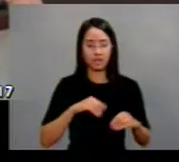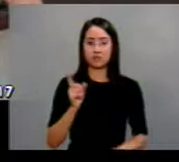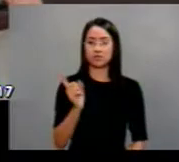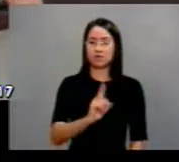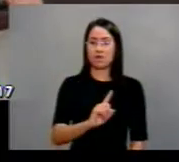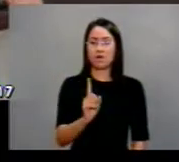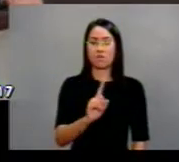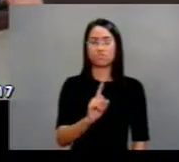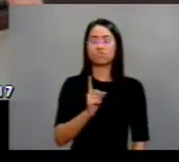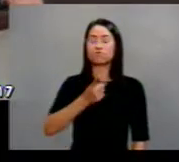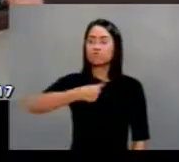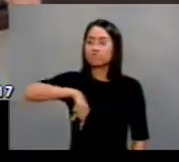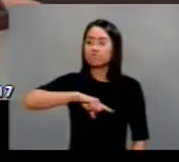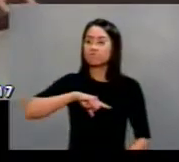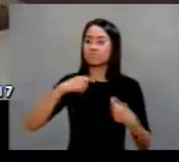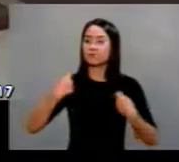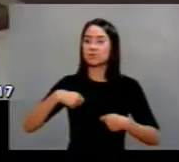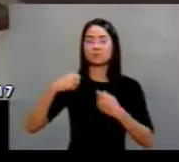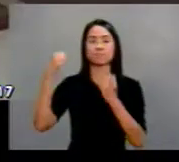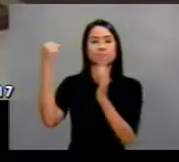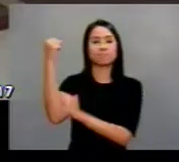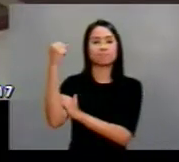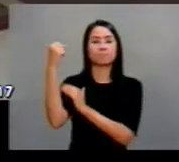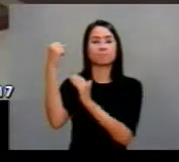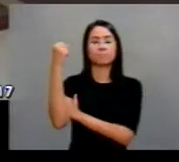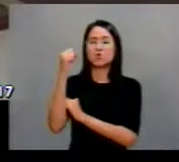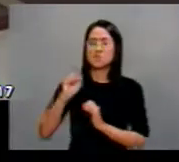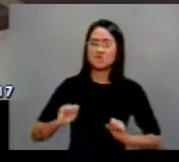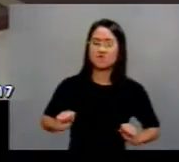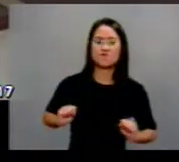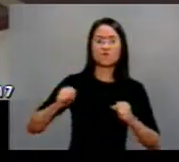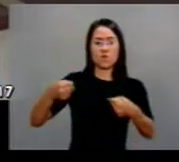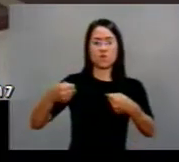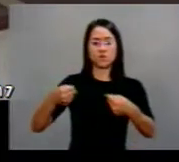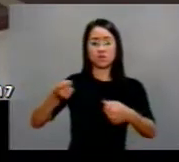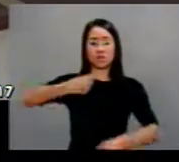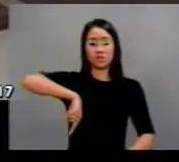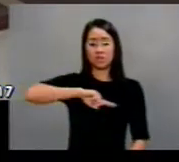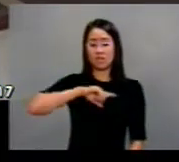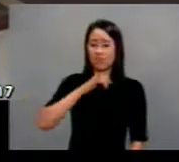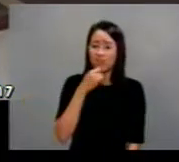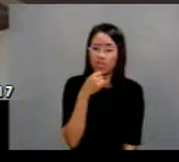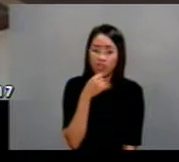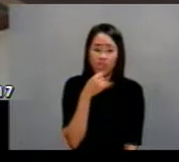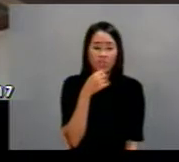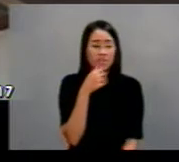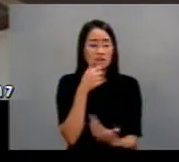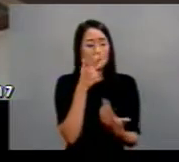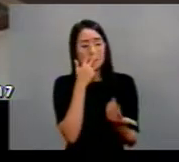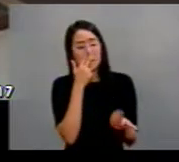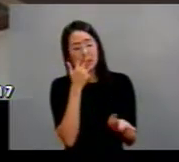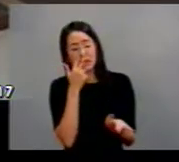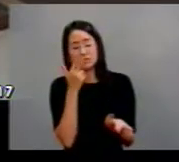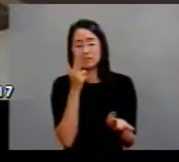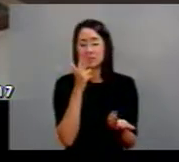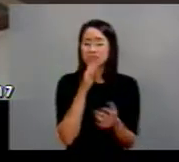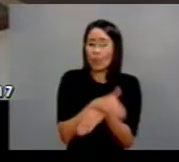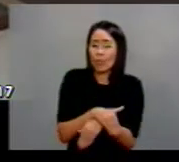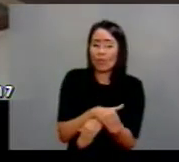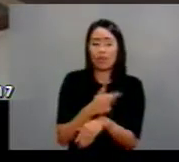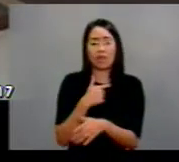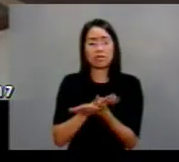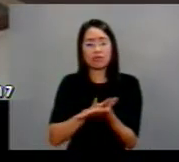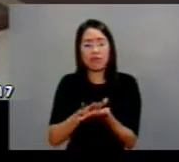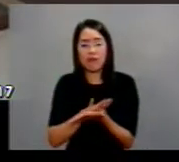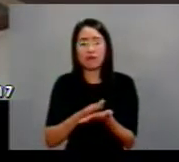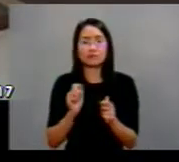poder, ele nos quer melancólicos. O poder nos quer tristes. O poder nos quer acabrunhados,